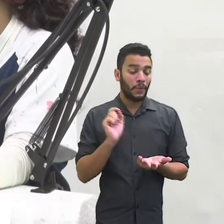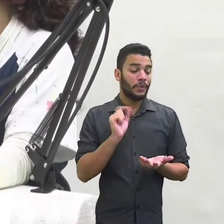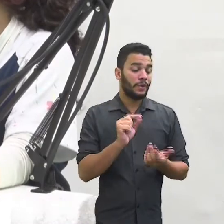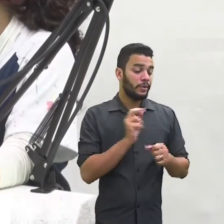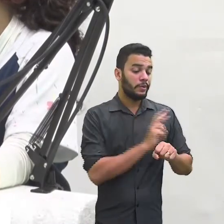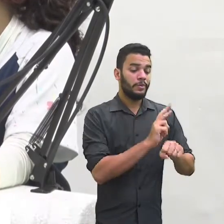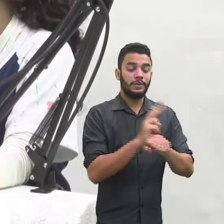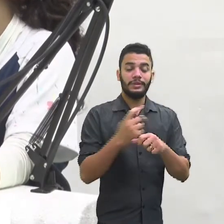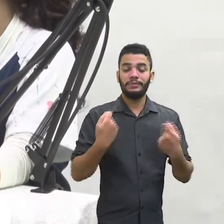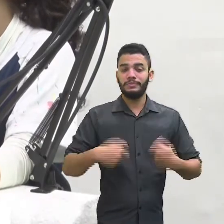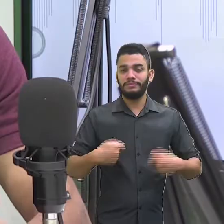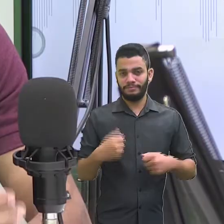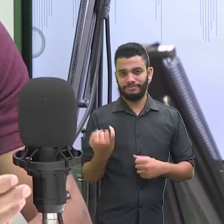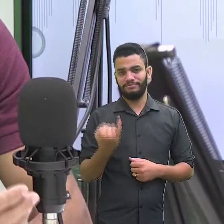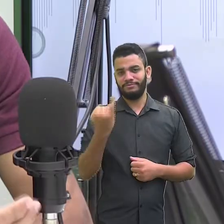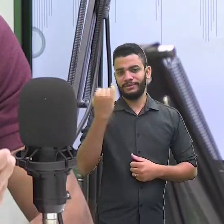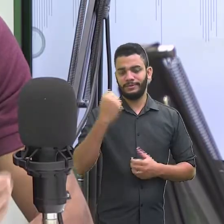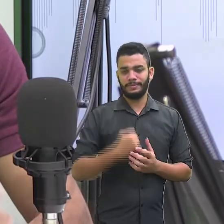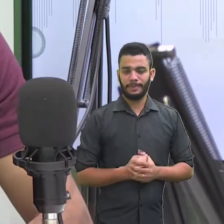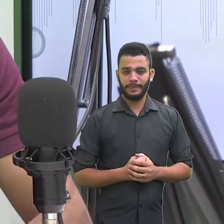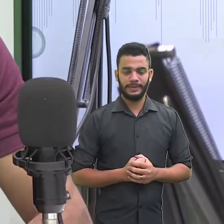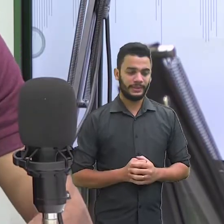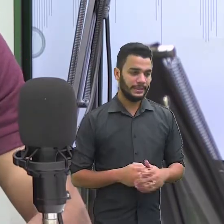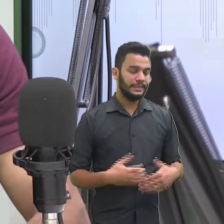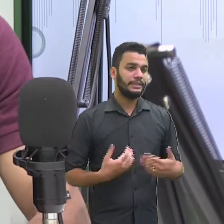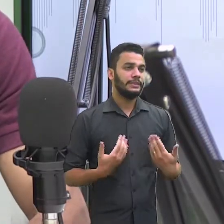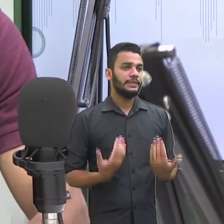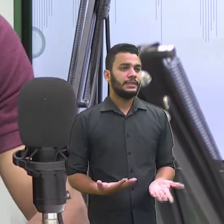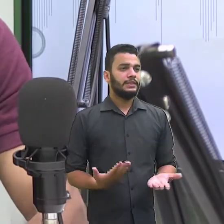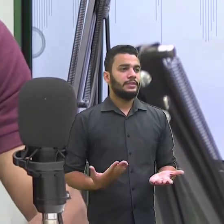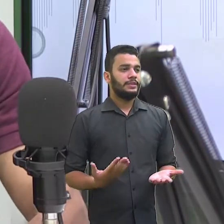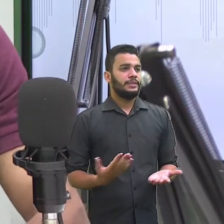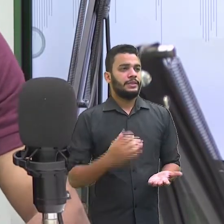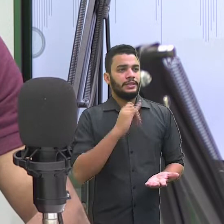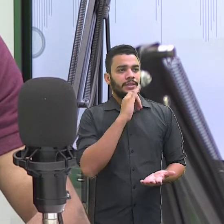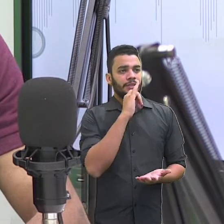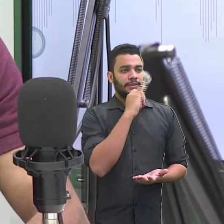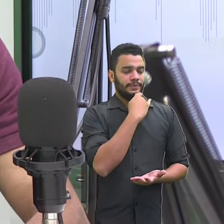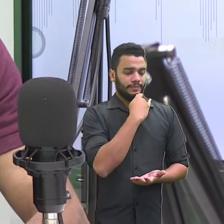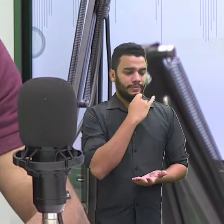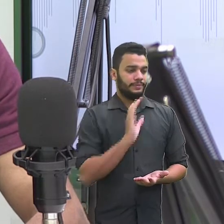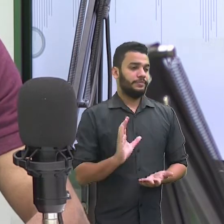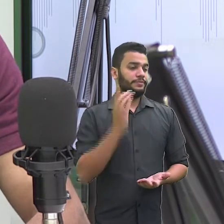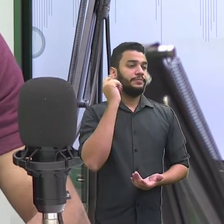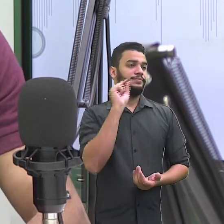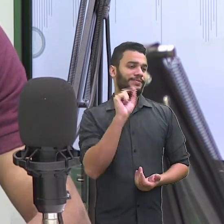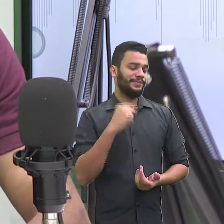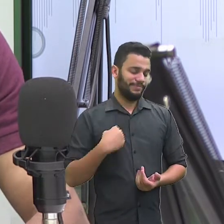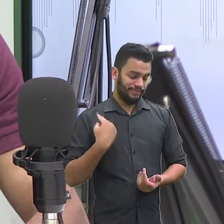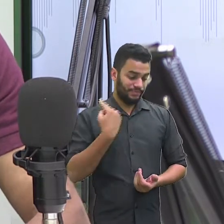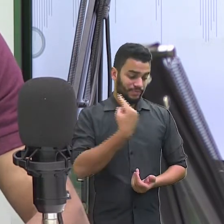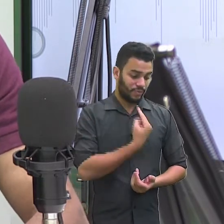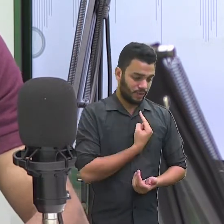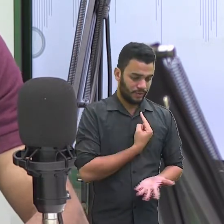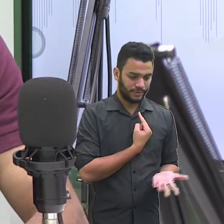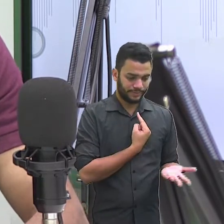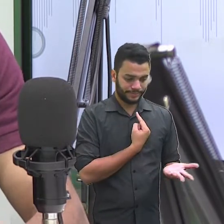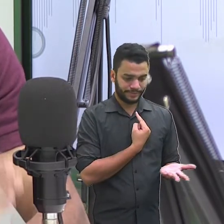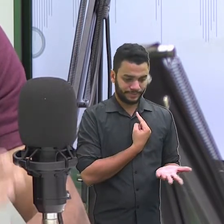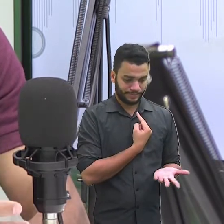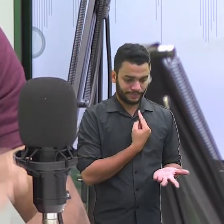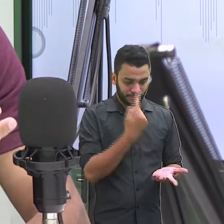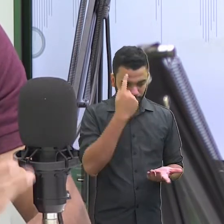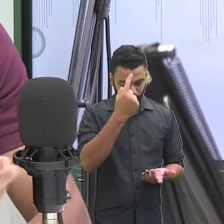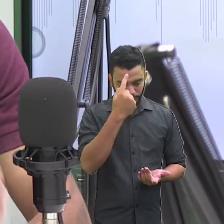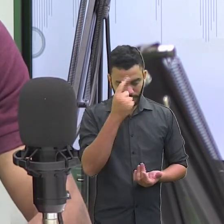mundo tá... A gente tá vivendo cada vez mais em função de nós mesmos. Este é um grande problema. Então,